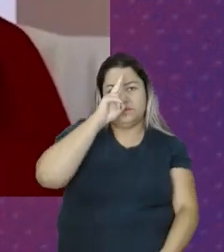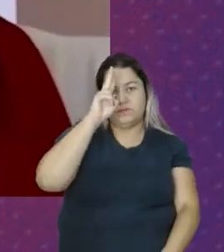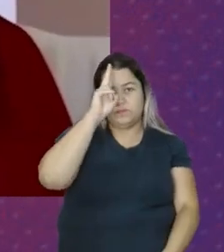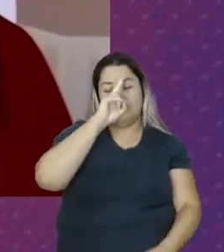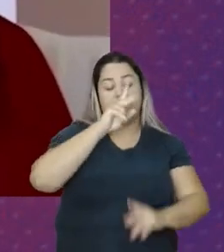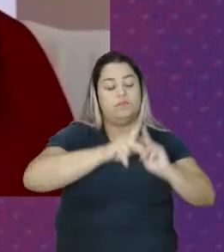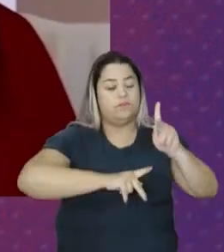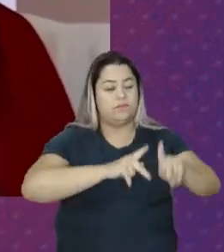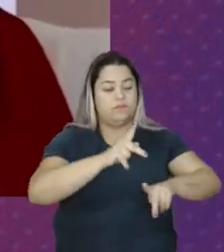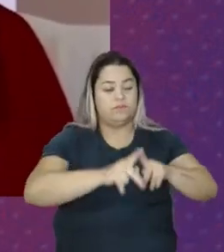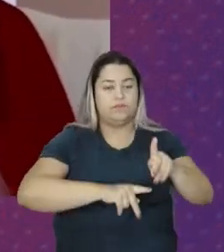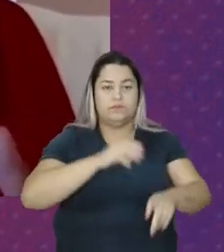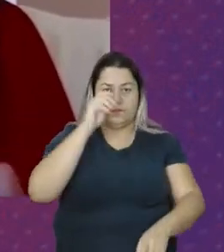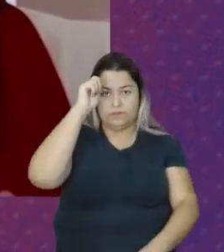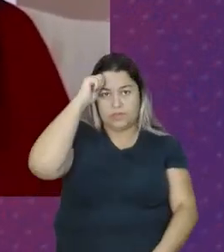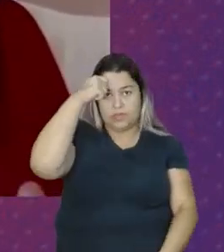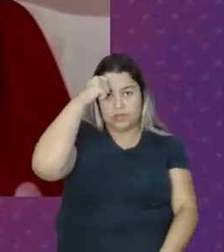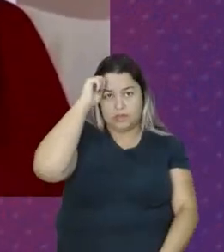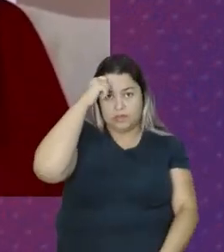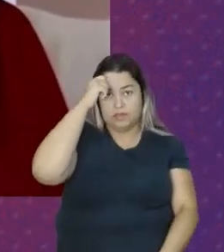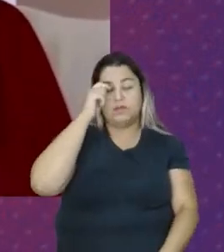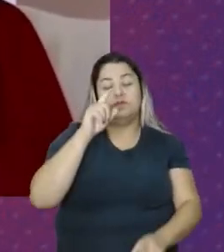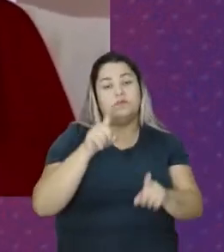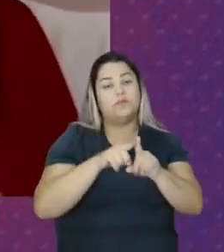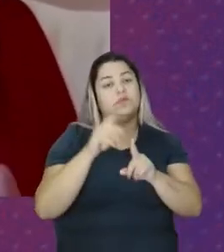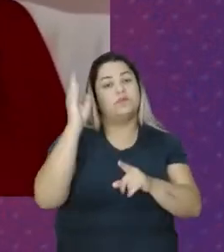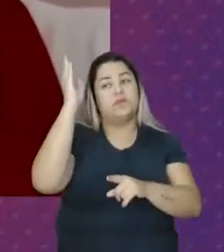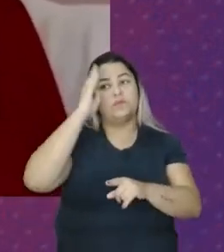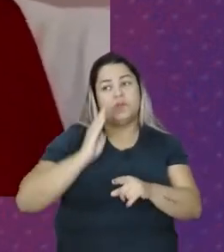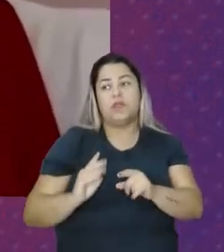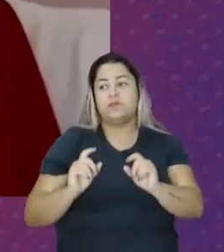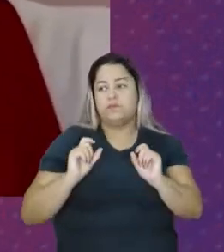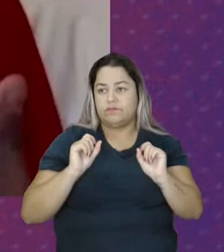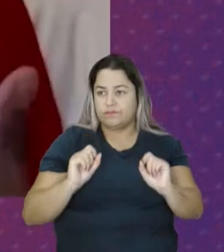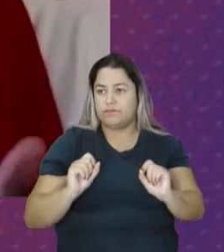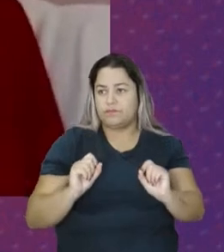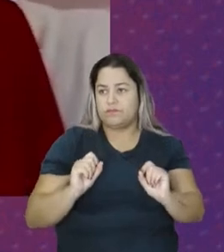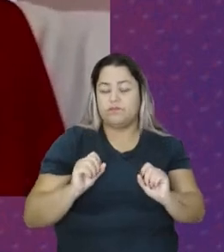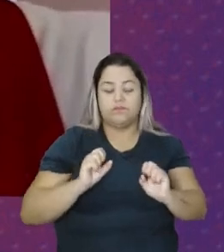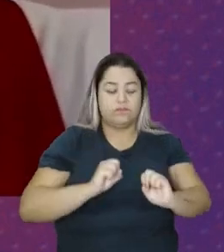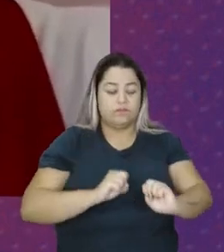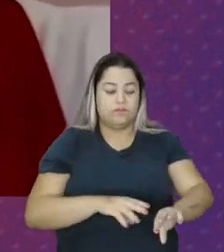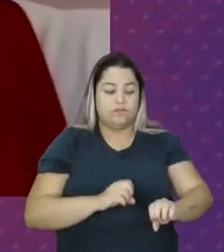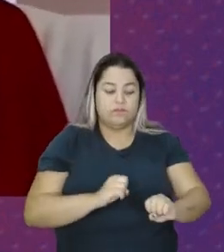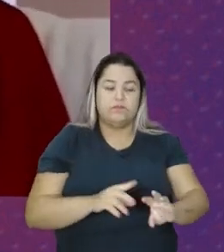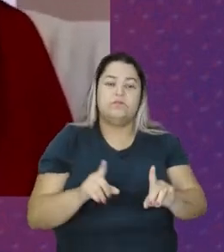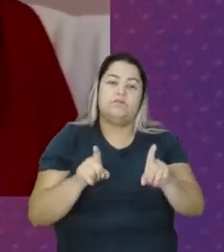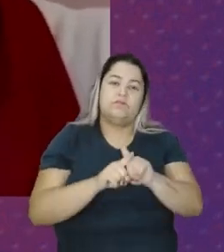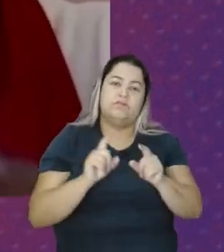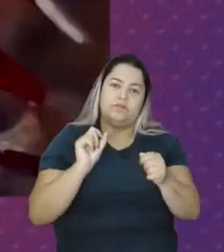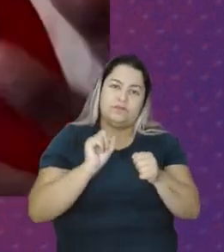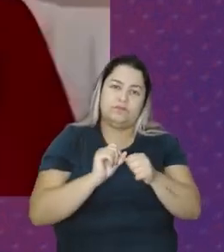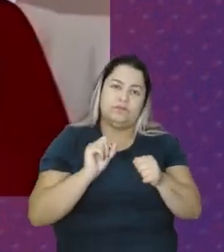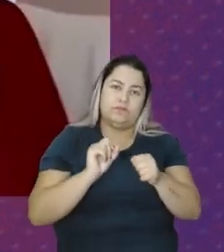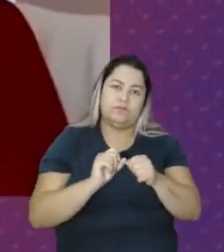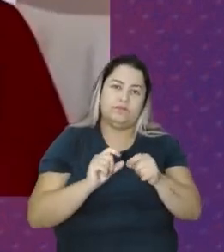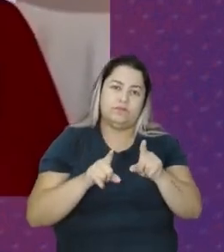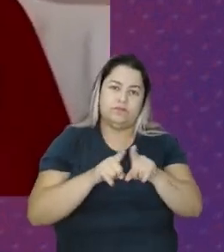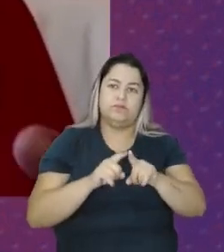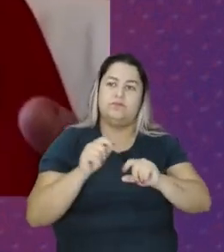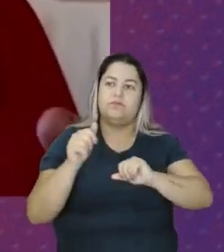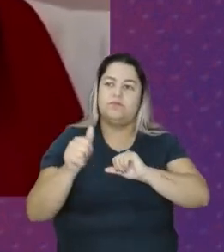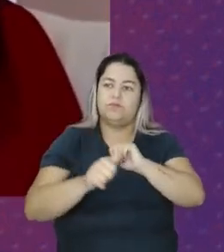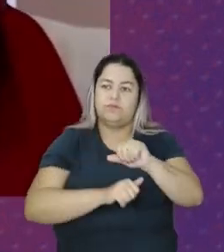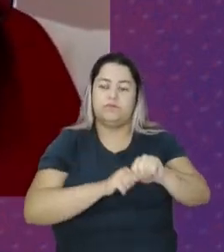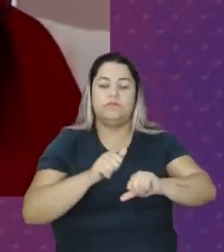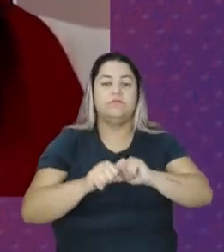negro, que dê conta de entregar para o Brasil que a educação fará uma revolução